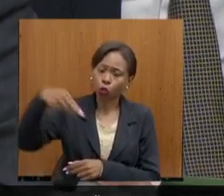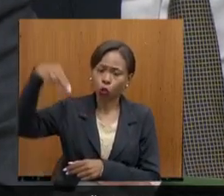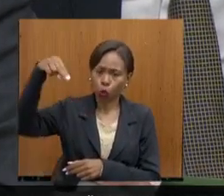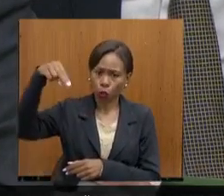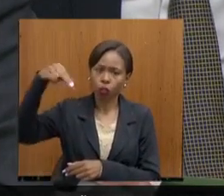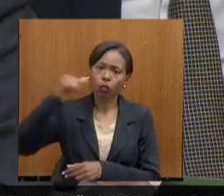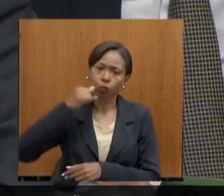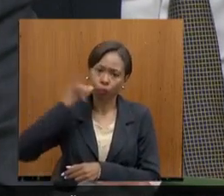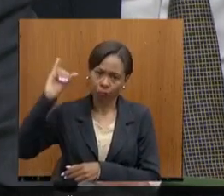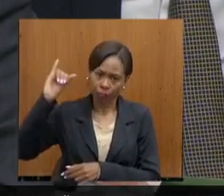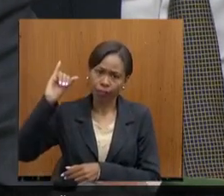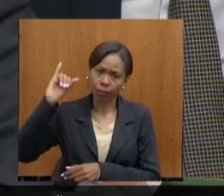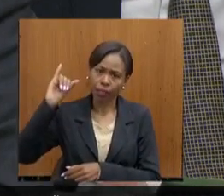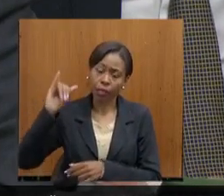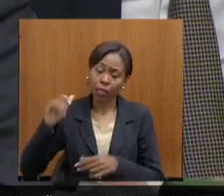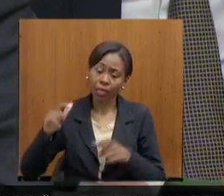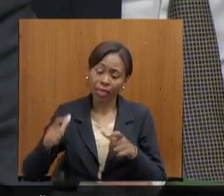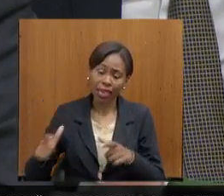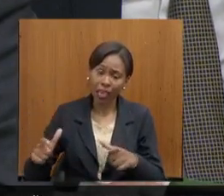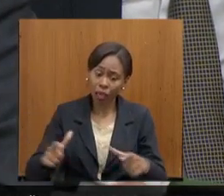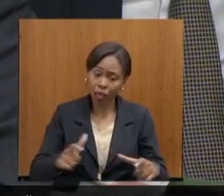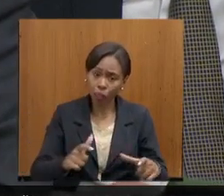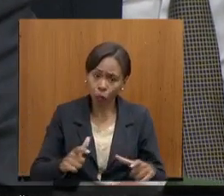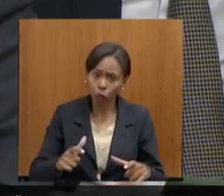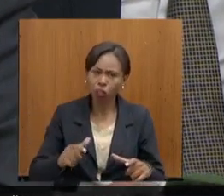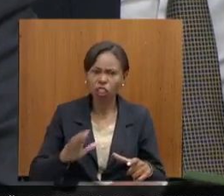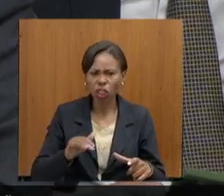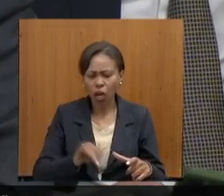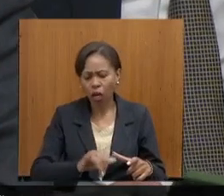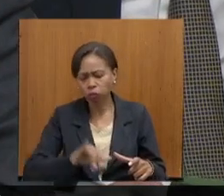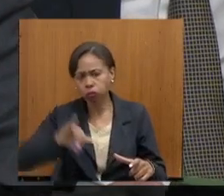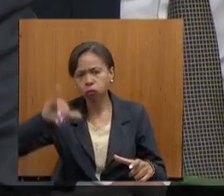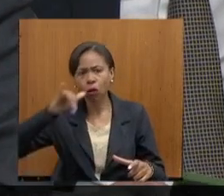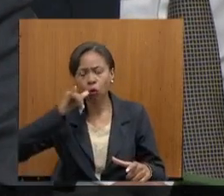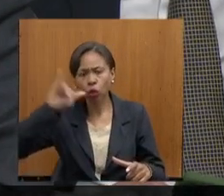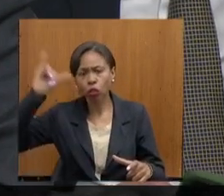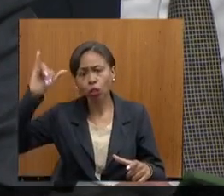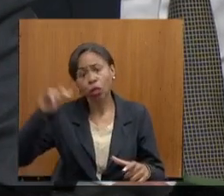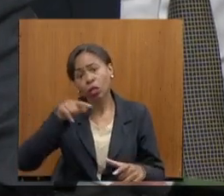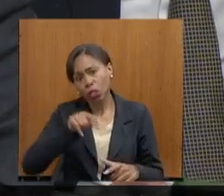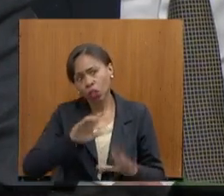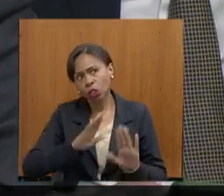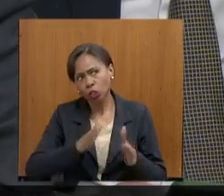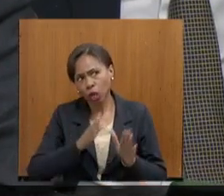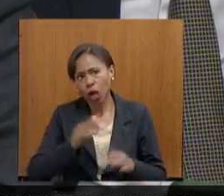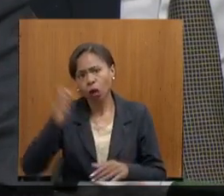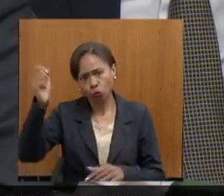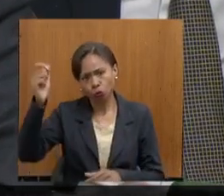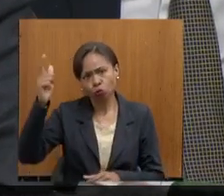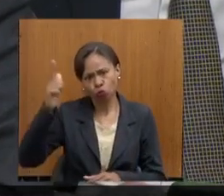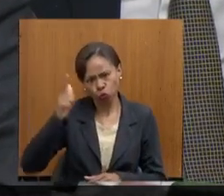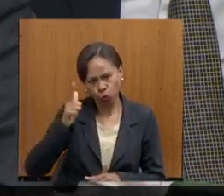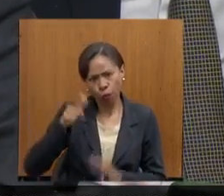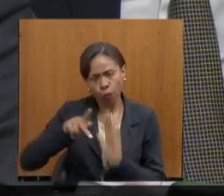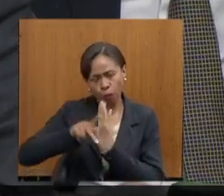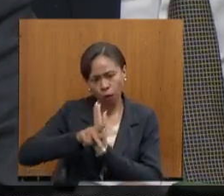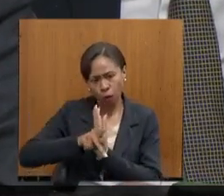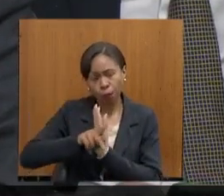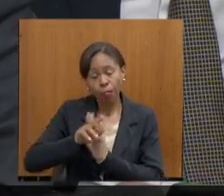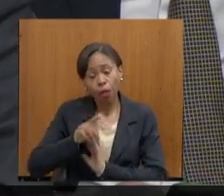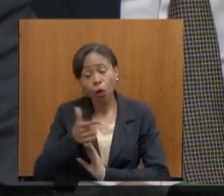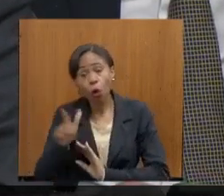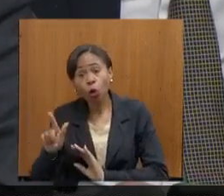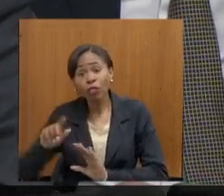já energizadas né com energia solar e os que vão né se perfurados aliás que vão ser